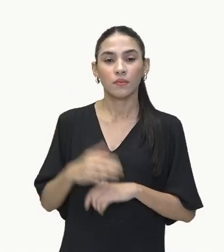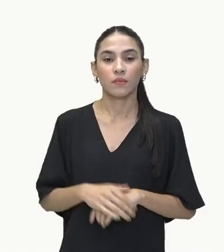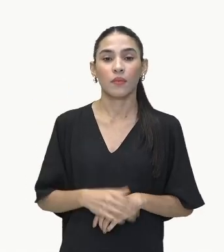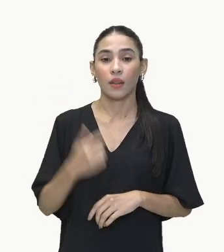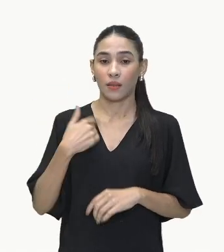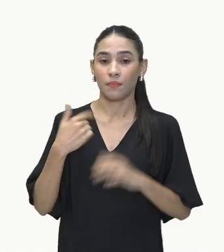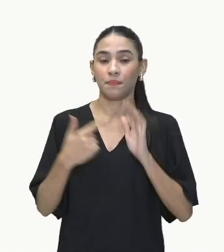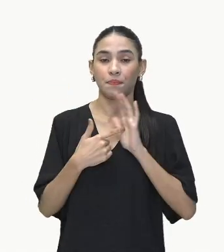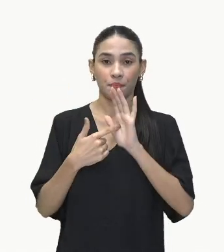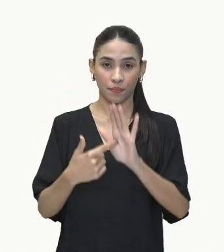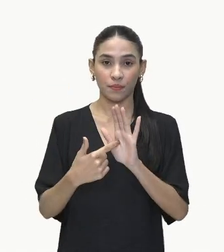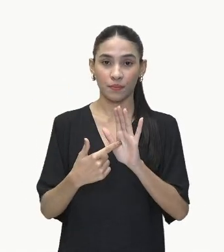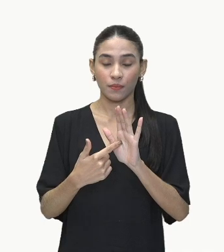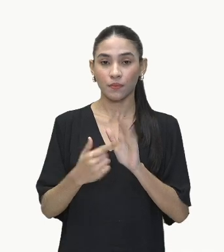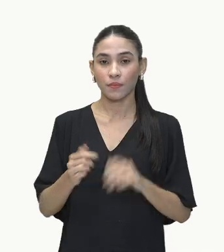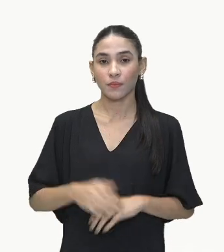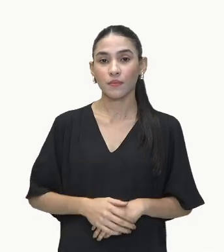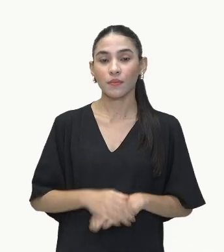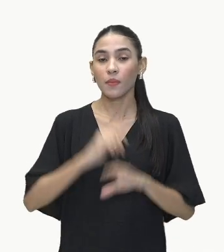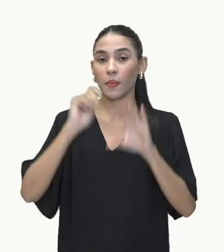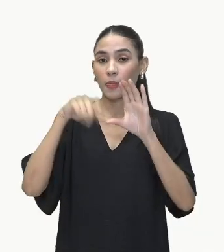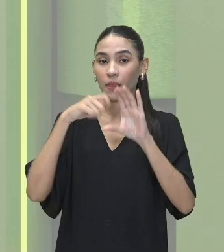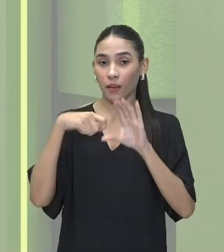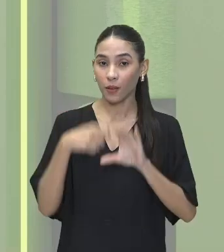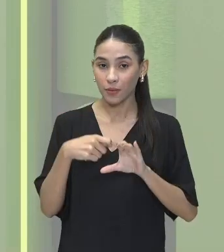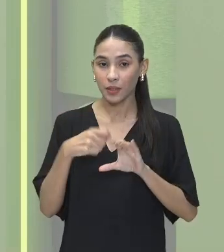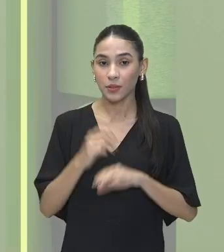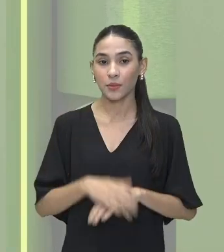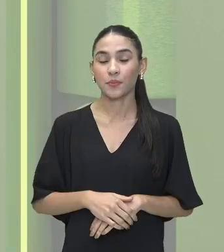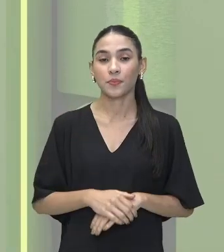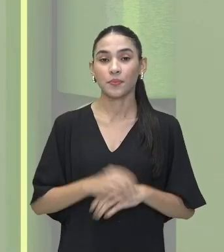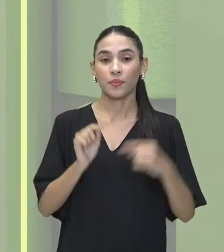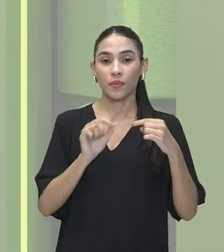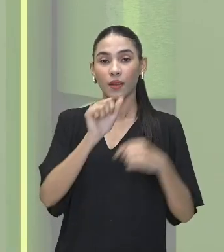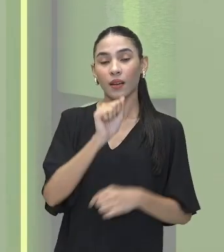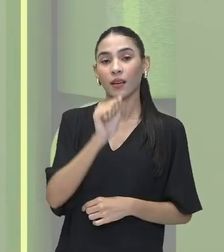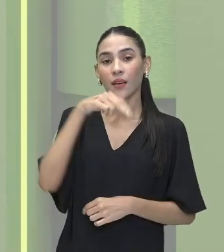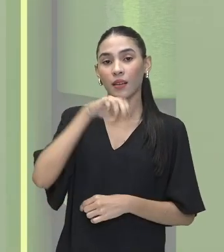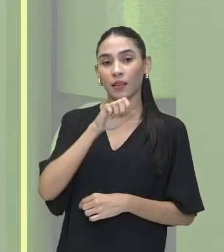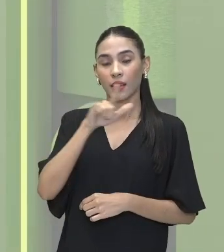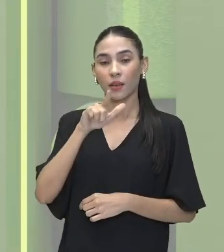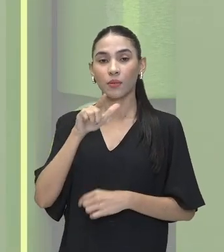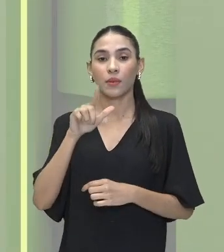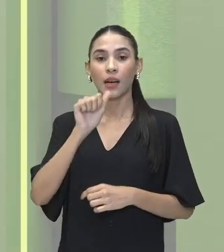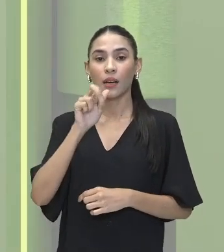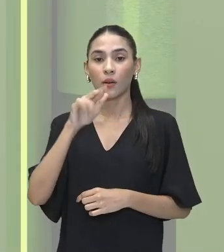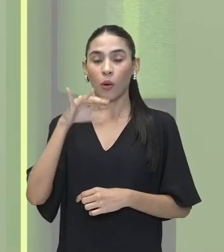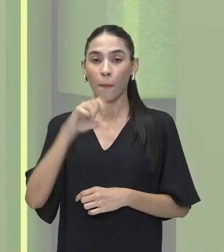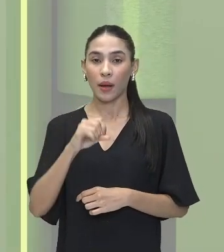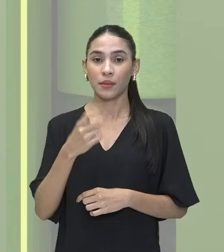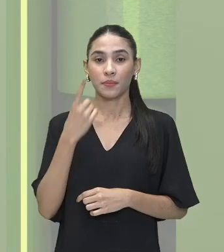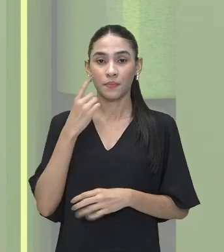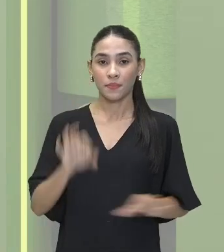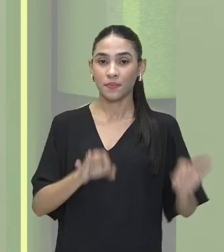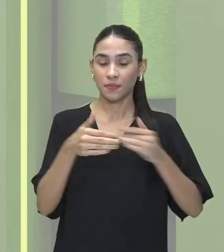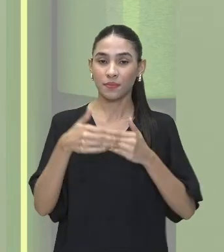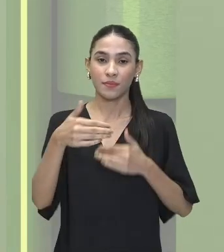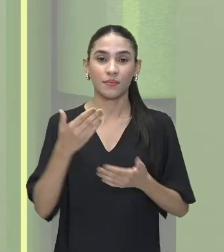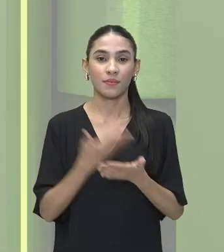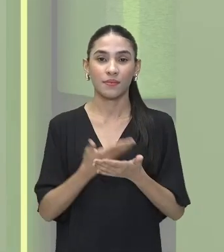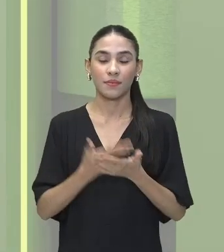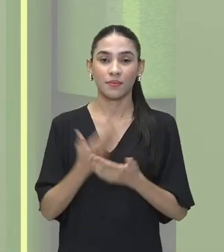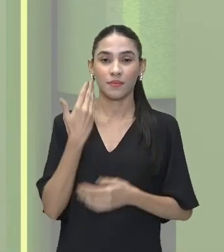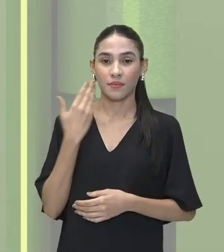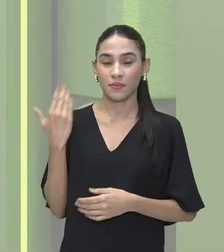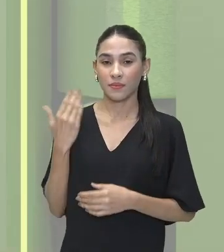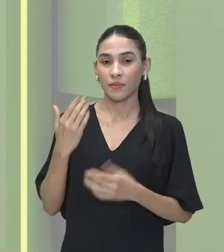para vocês uma animação do anel aromático. Então, vamos assistir essa animação do anel aromático